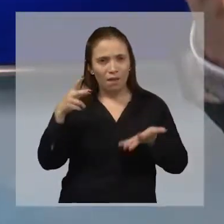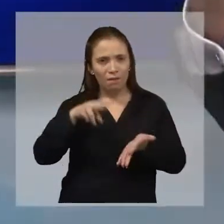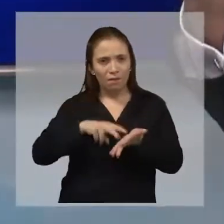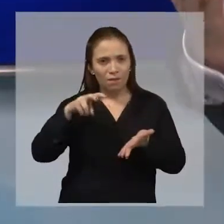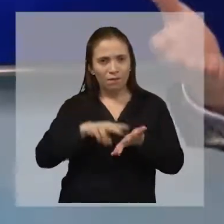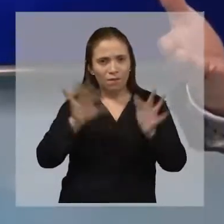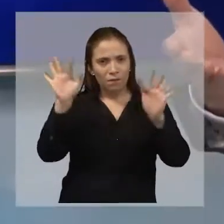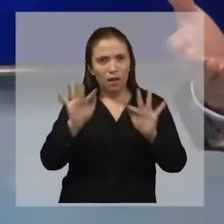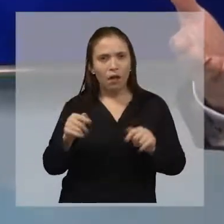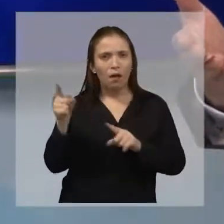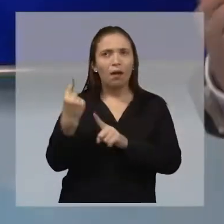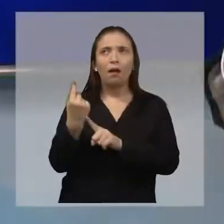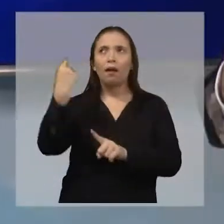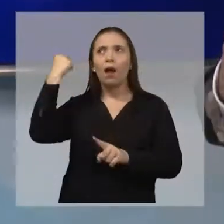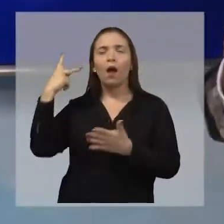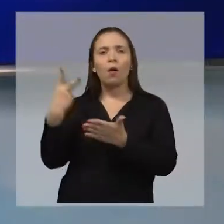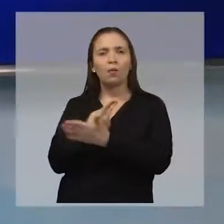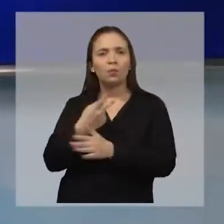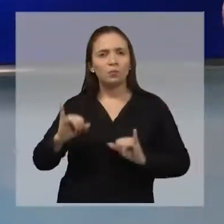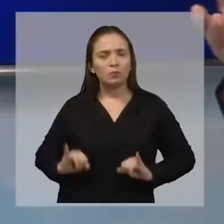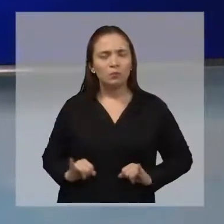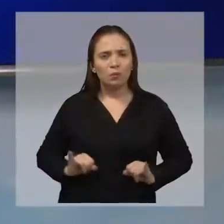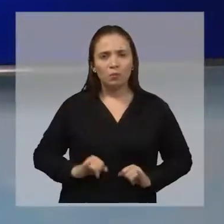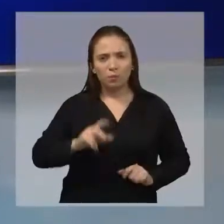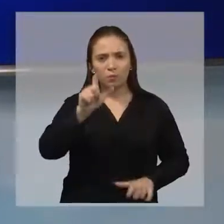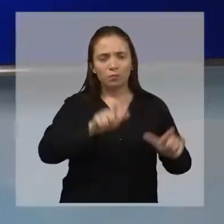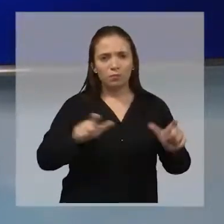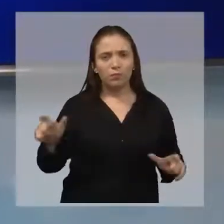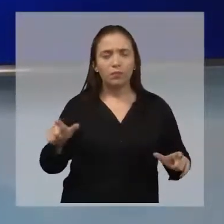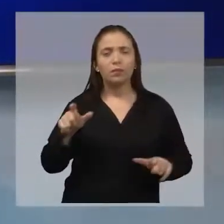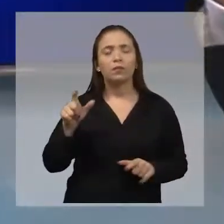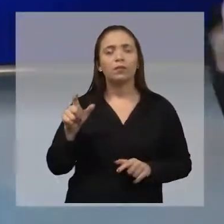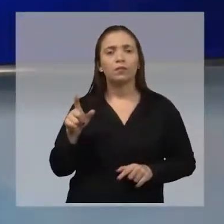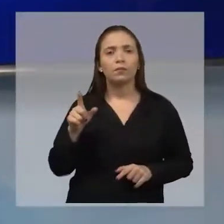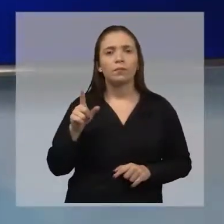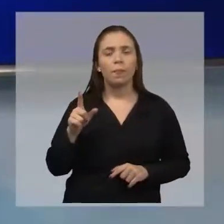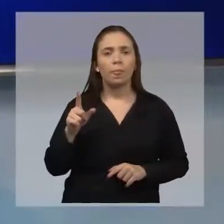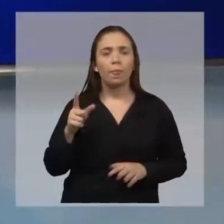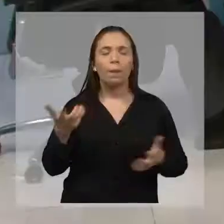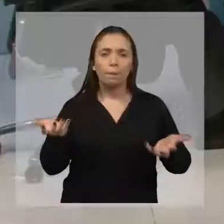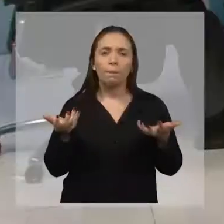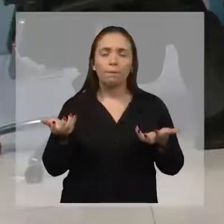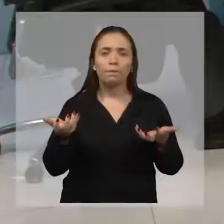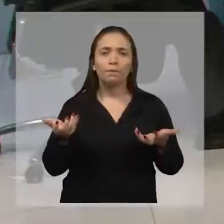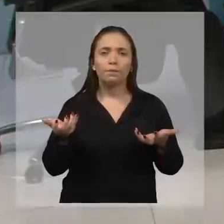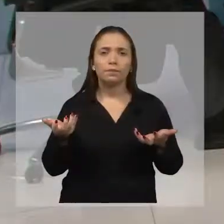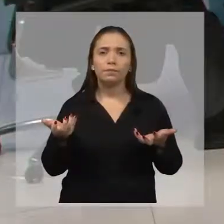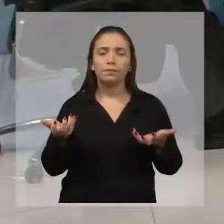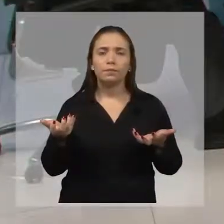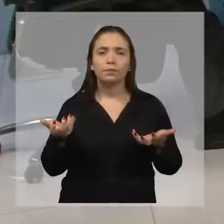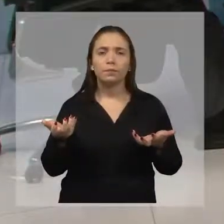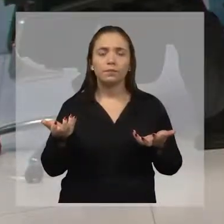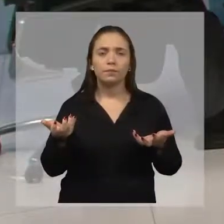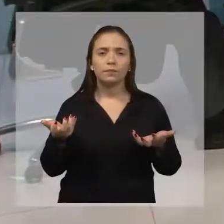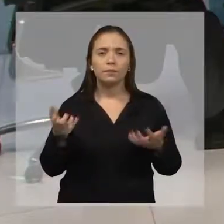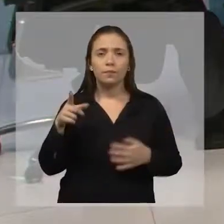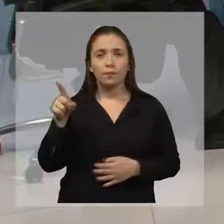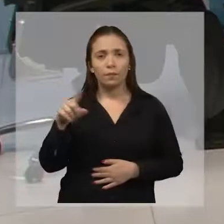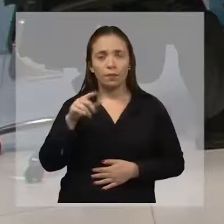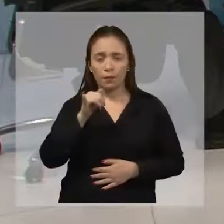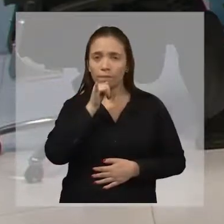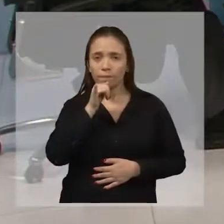Direito, mas é claro que houve ditadura, que é a eliminação do parlamento. Começa